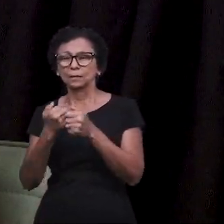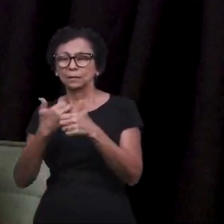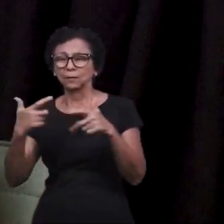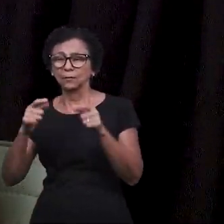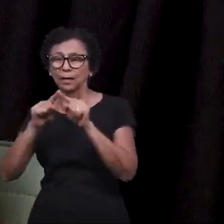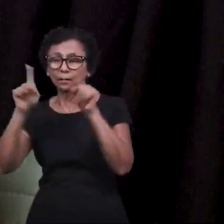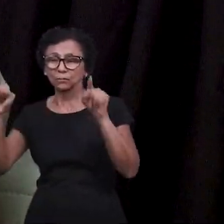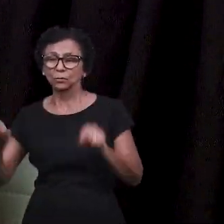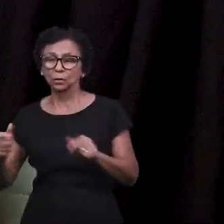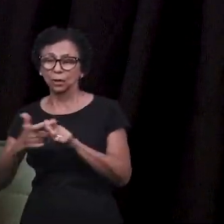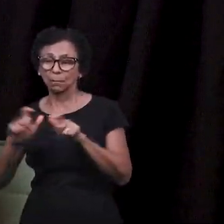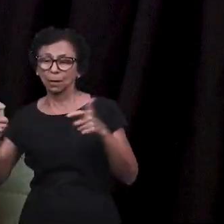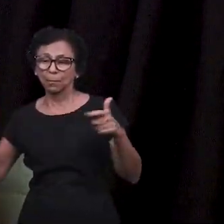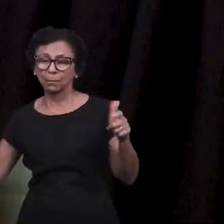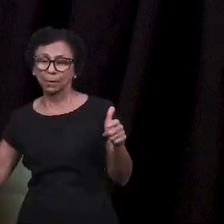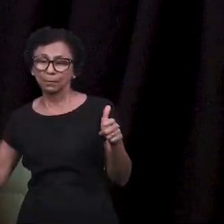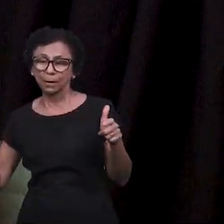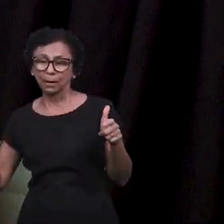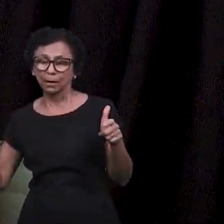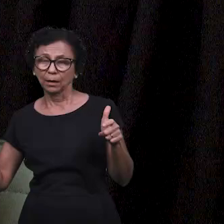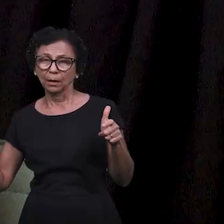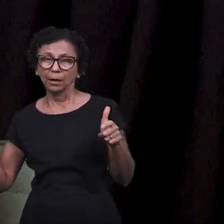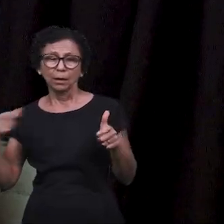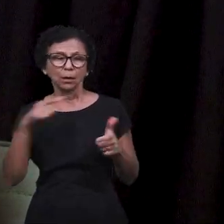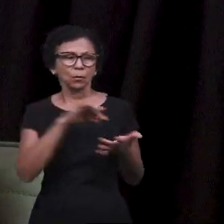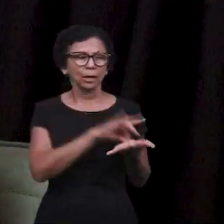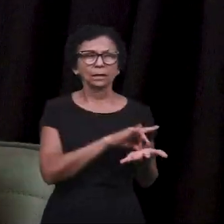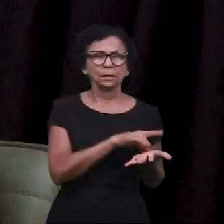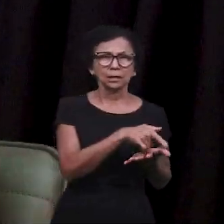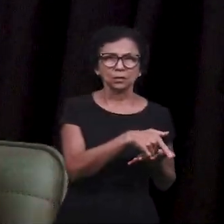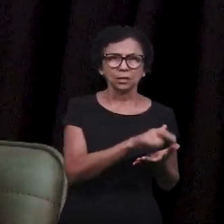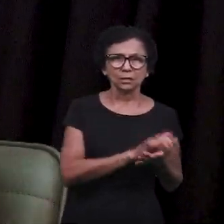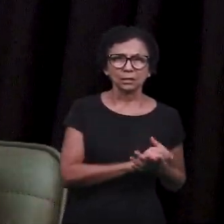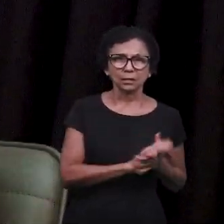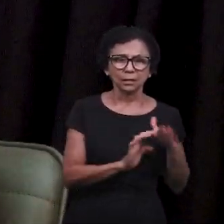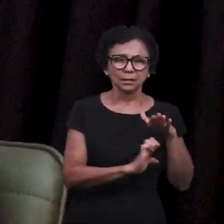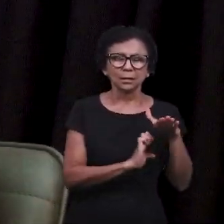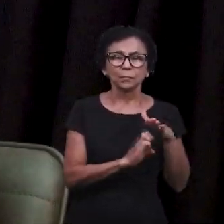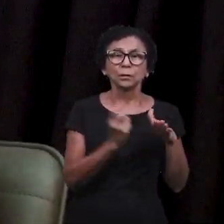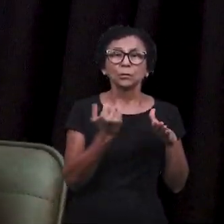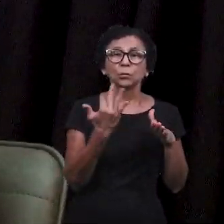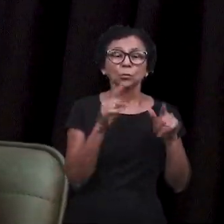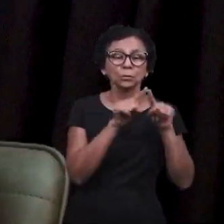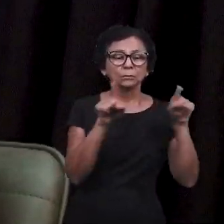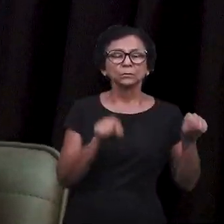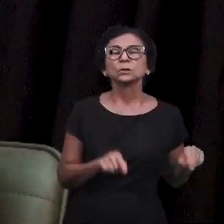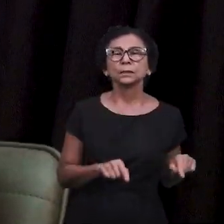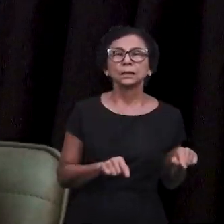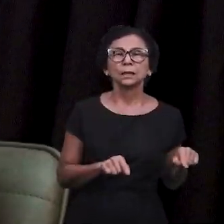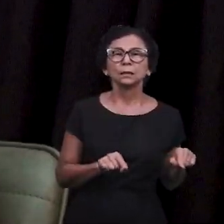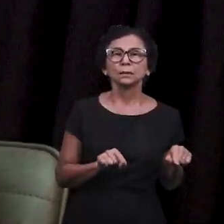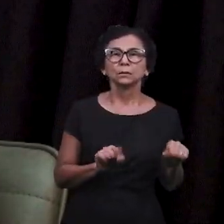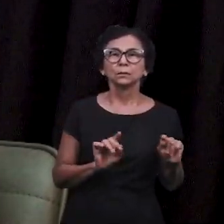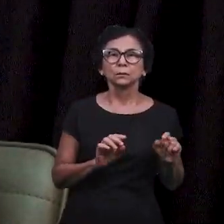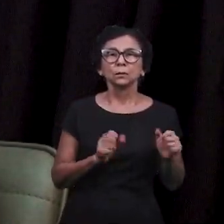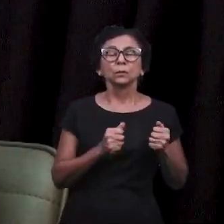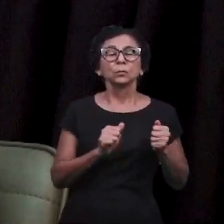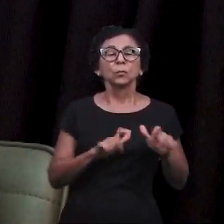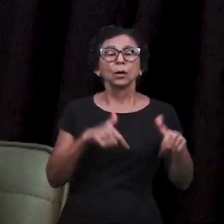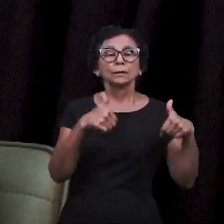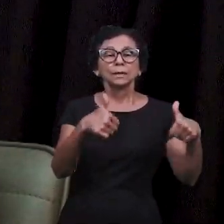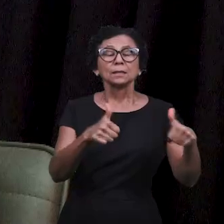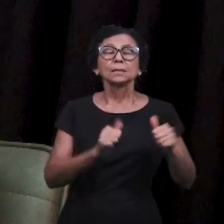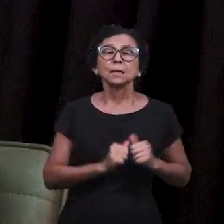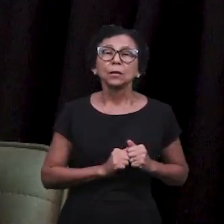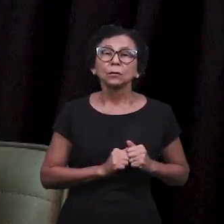compreender a realidade daquela empresa. Ela é uma pequena empresa, uma média empresa? Quantos funcionários nós temos? Qual é a nossa área de atuação? Quais são os nossos principais